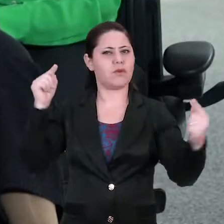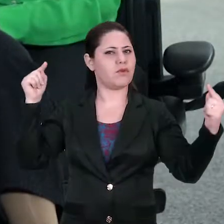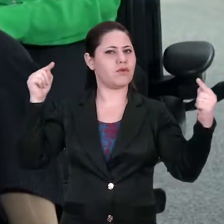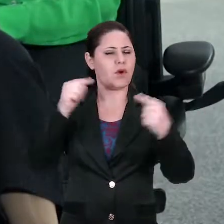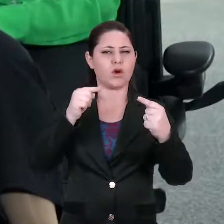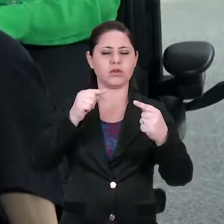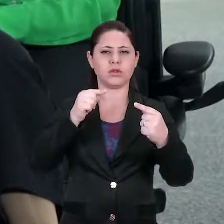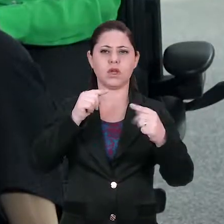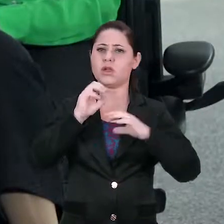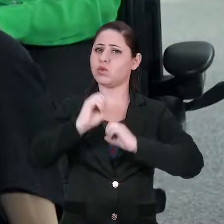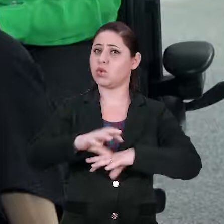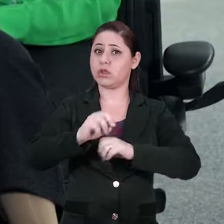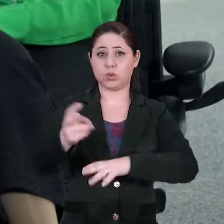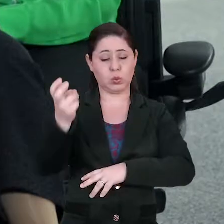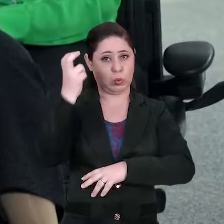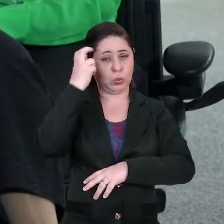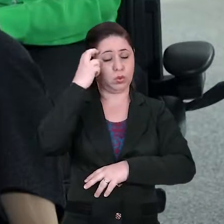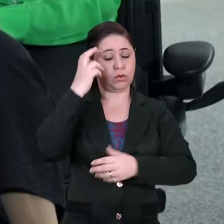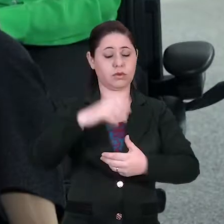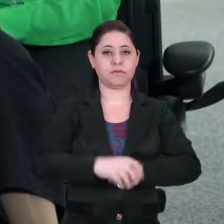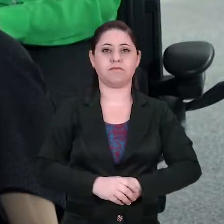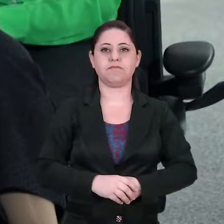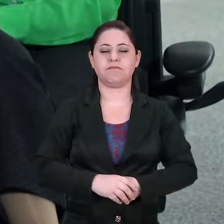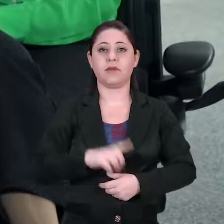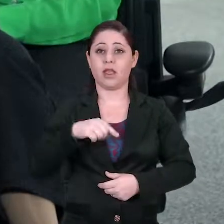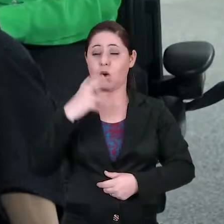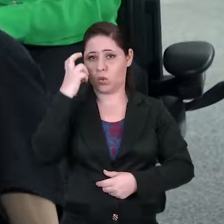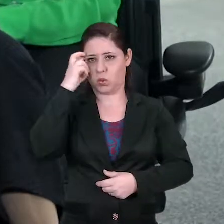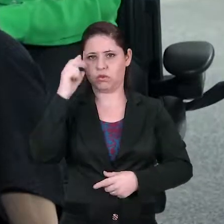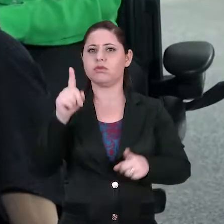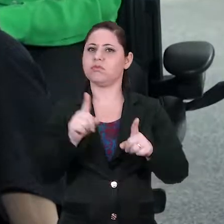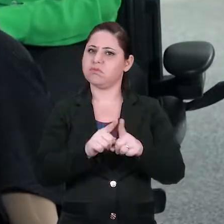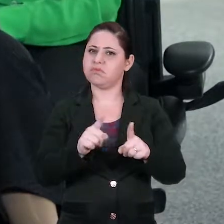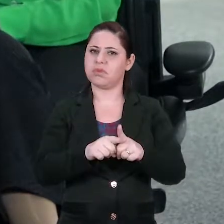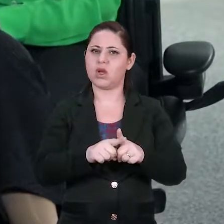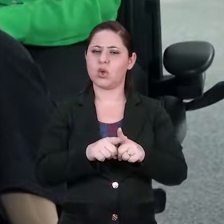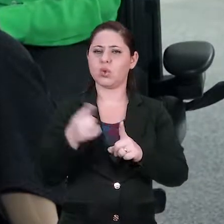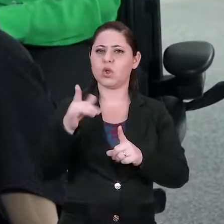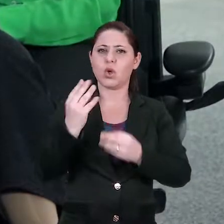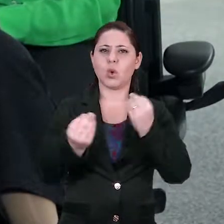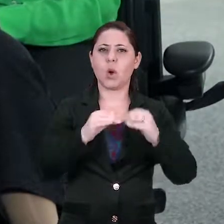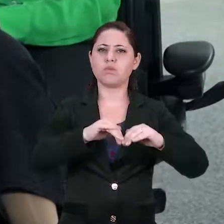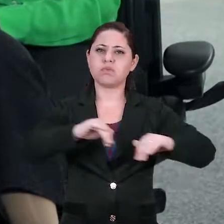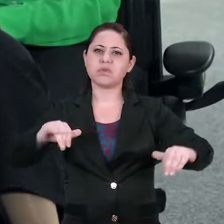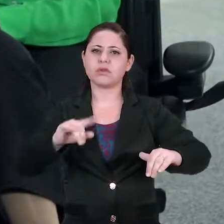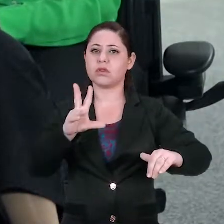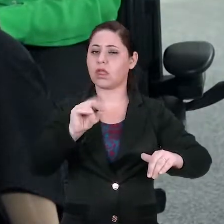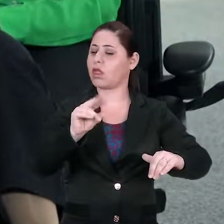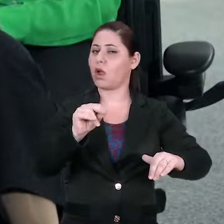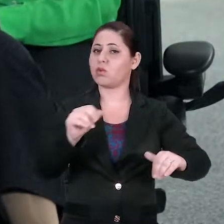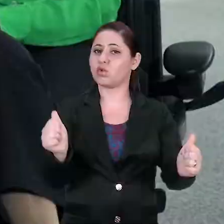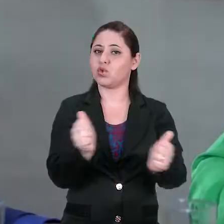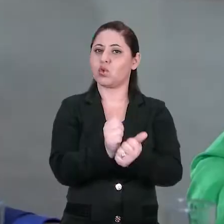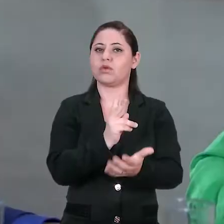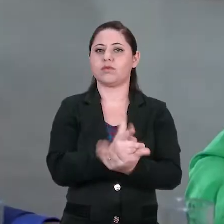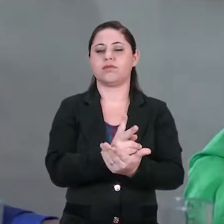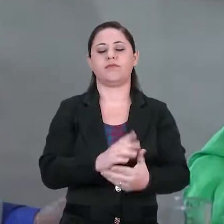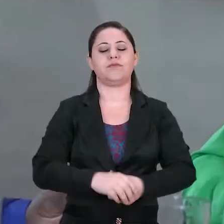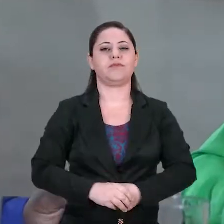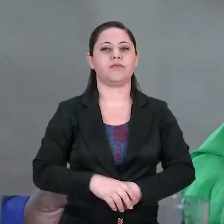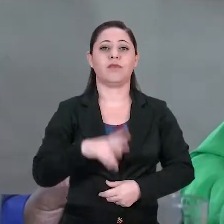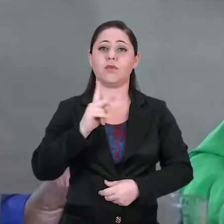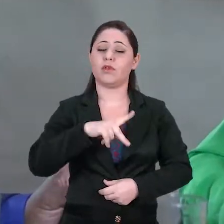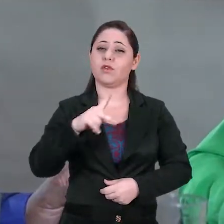educação principal? E cultura, bem, cultura que é uma dimensão também. Não tem como andarem separados sempre. Professora Marisa,